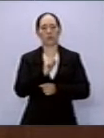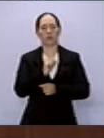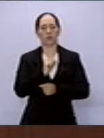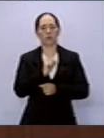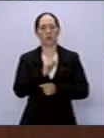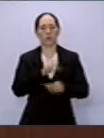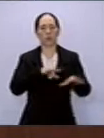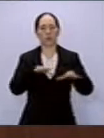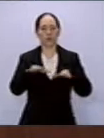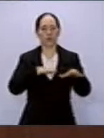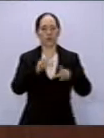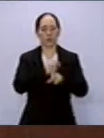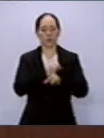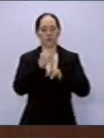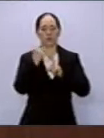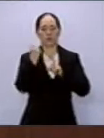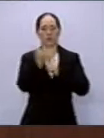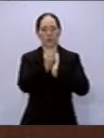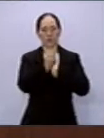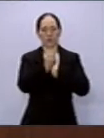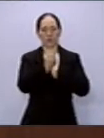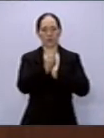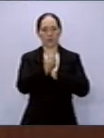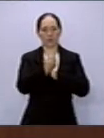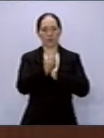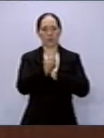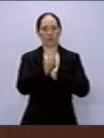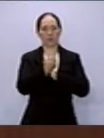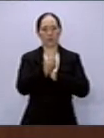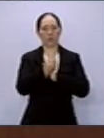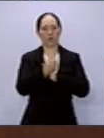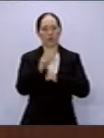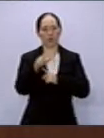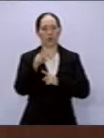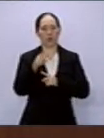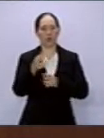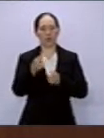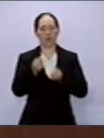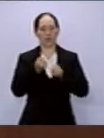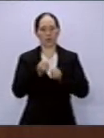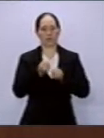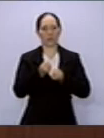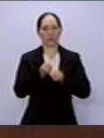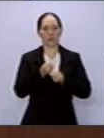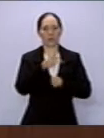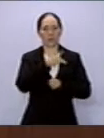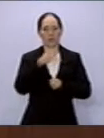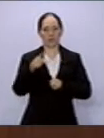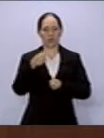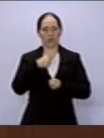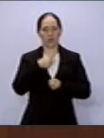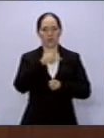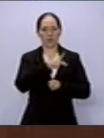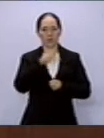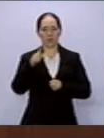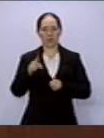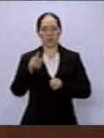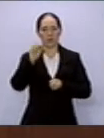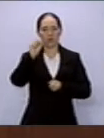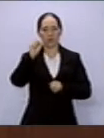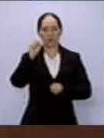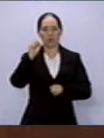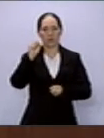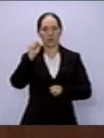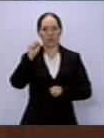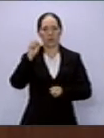o movimento social e a pouco mesmo tomando posse na presidência do Tribunal Superior